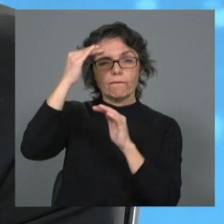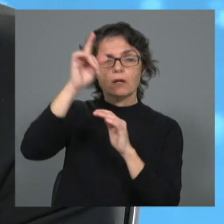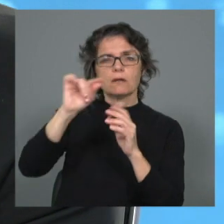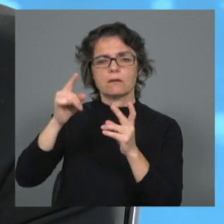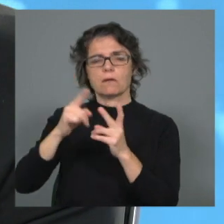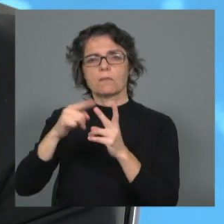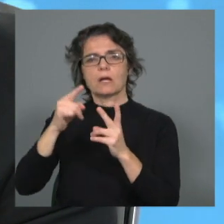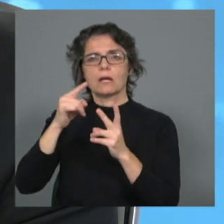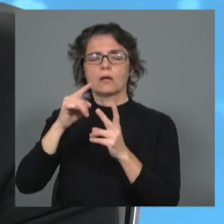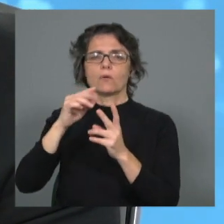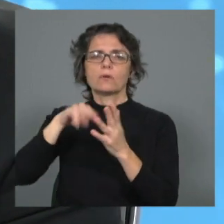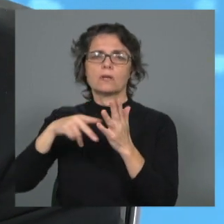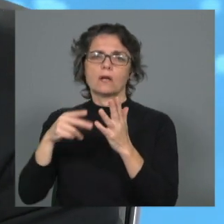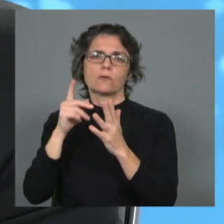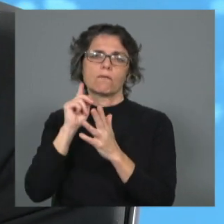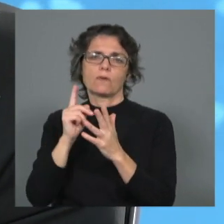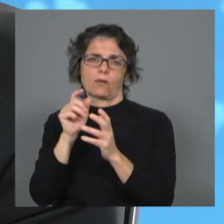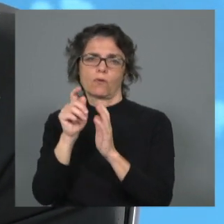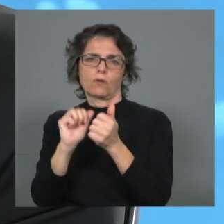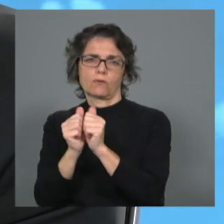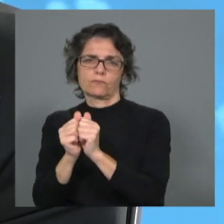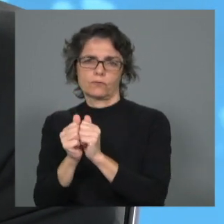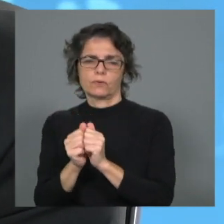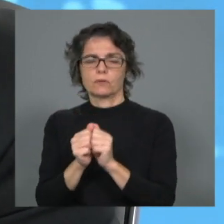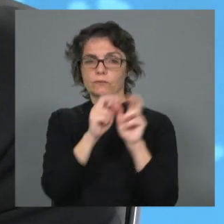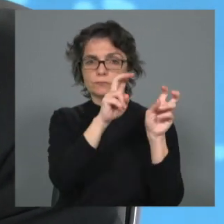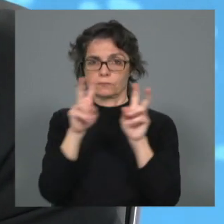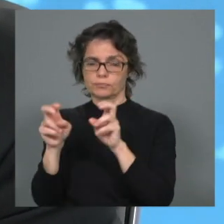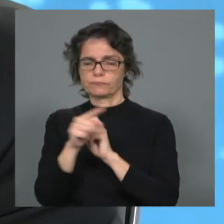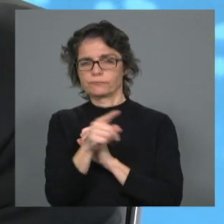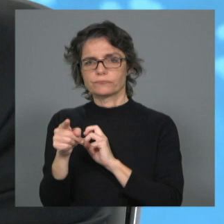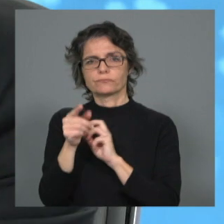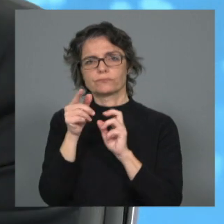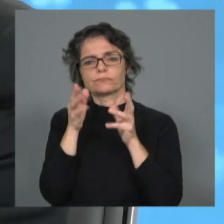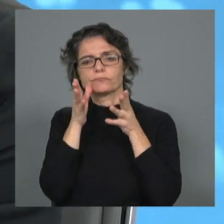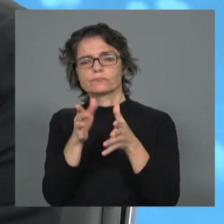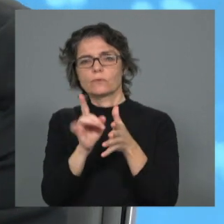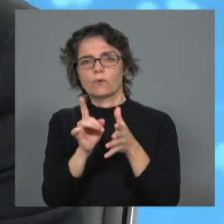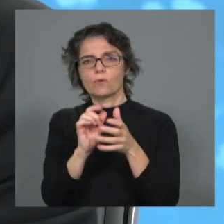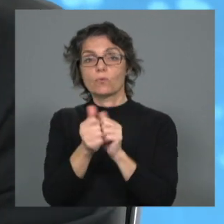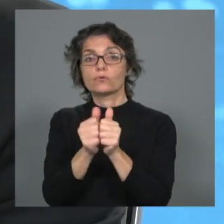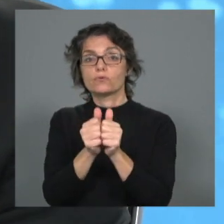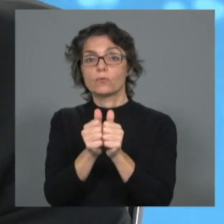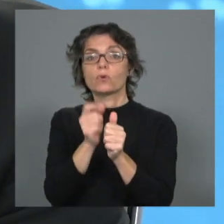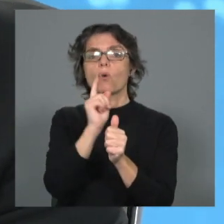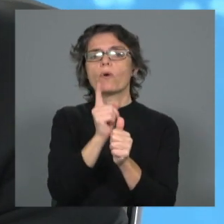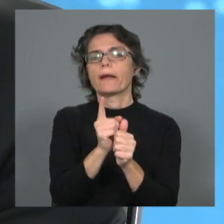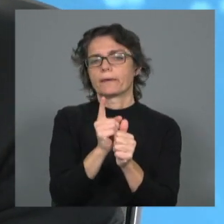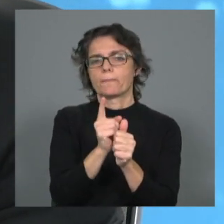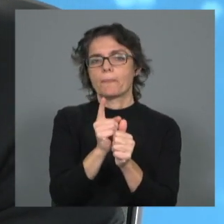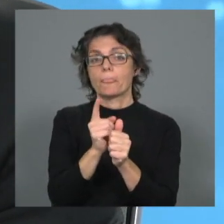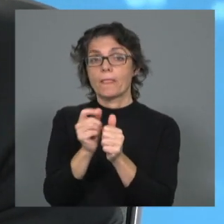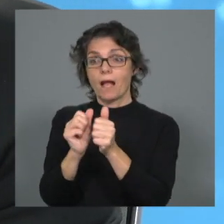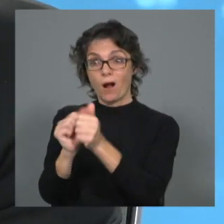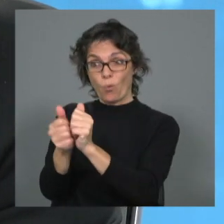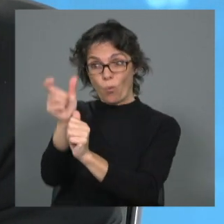Universidade Católica, referem isso mesmo, centralizam o desporto não tanto no atleta, mas sim na pessoa que o